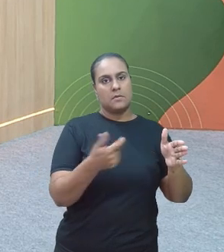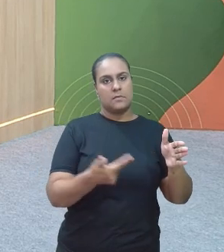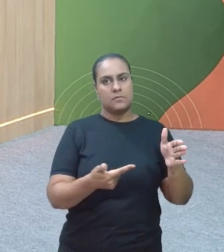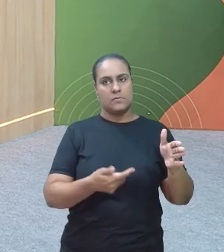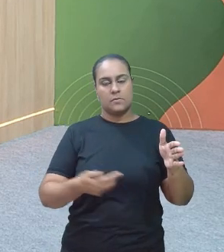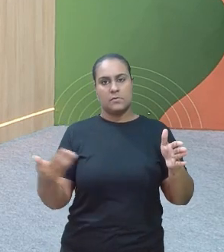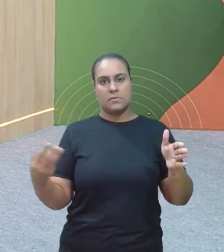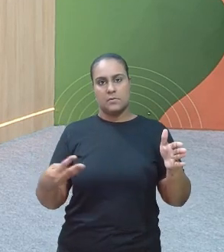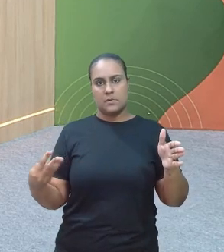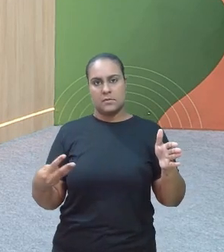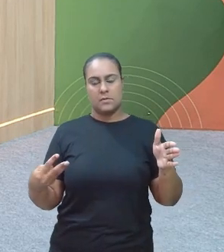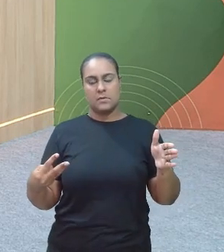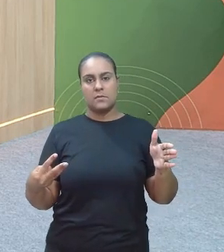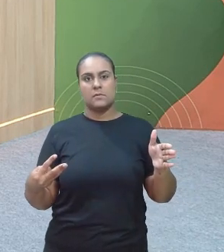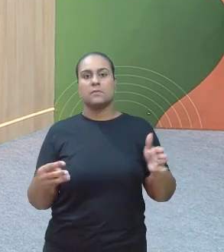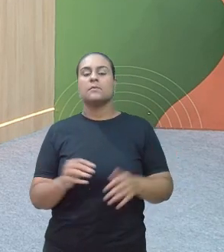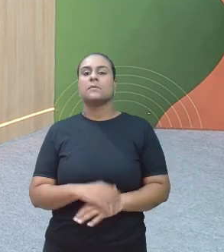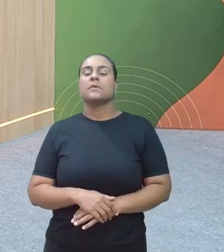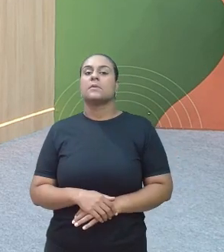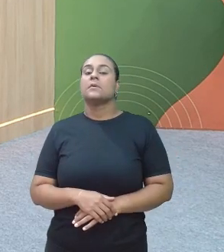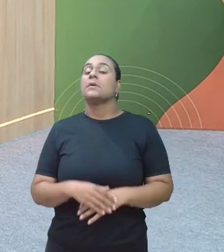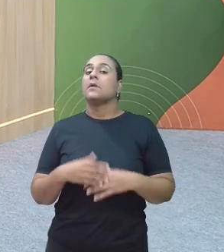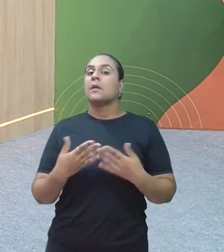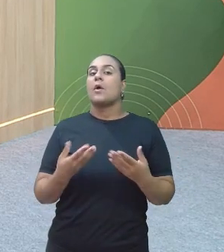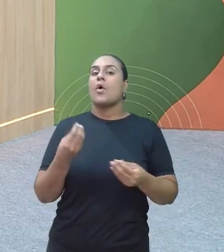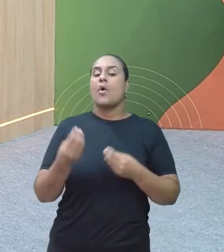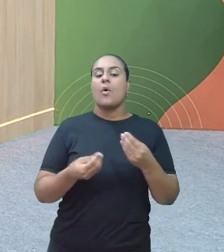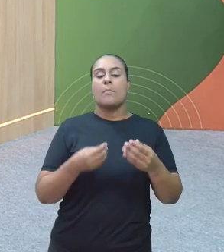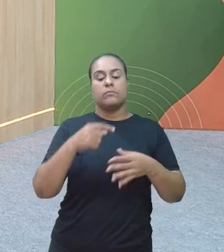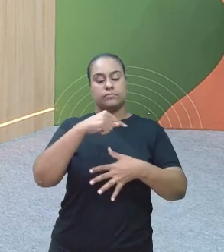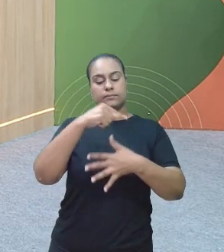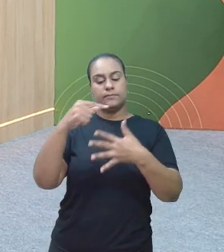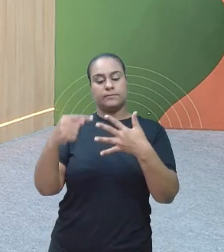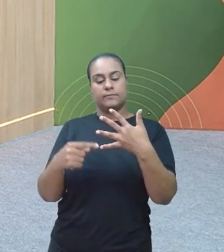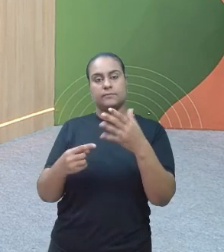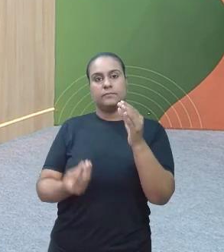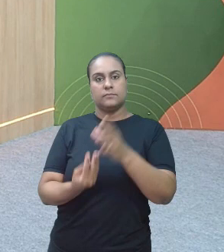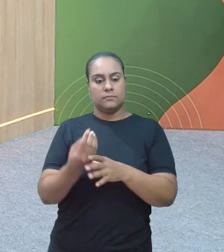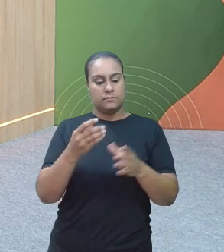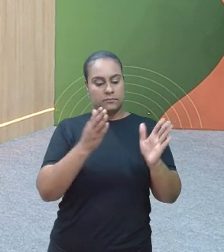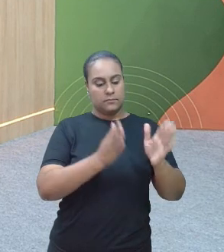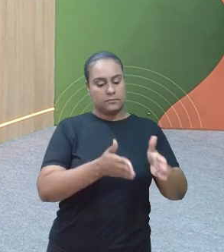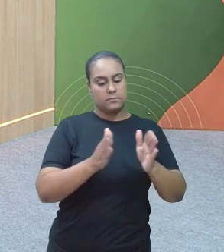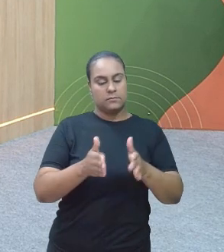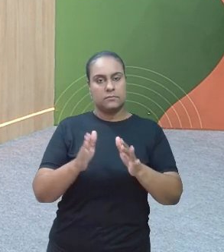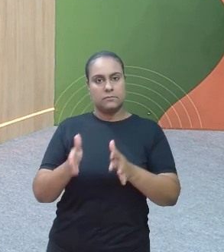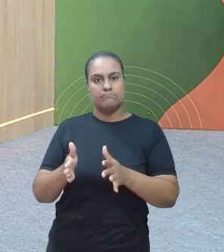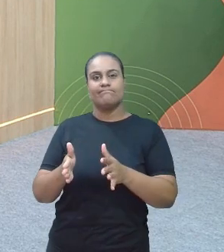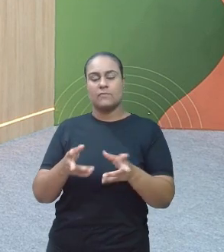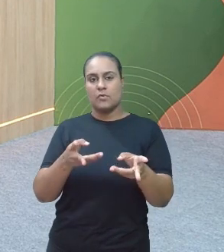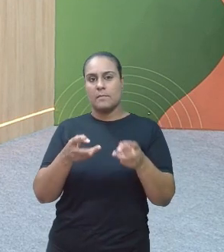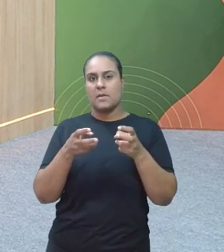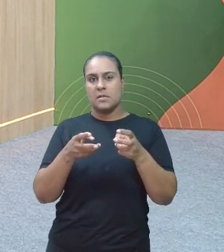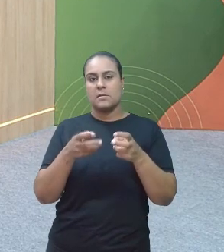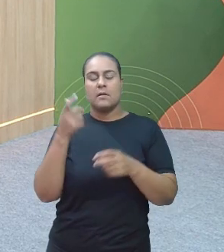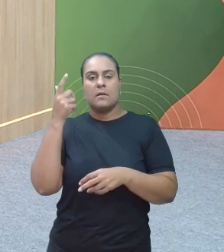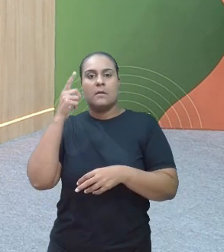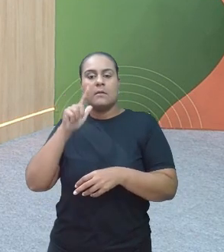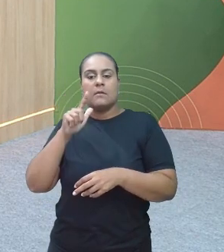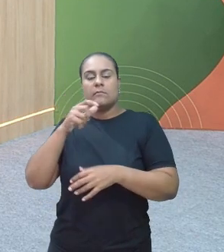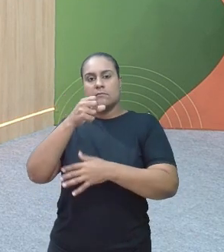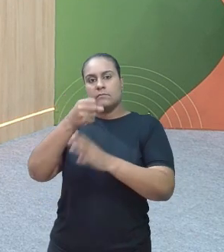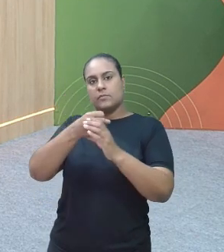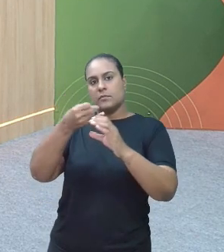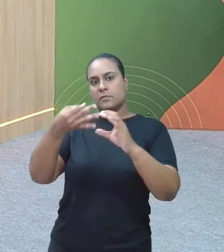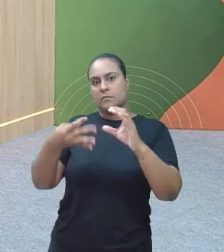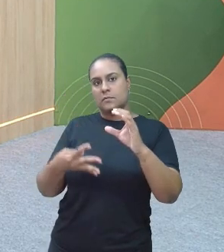o terceiro, e a constituição do elemento é quando você consegue perceber características desses elementos